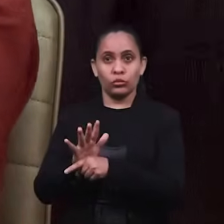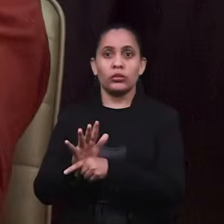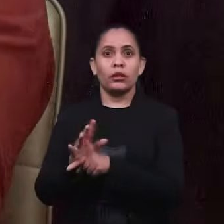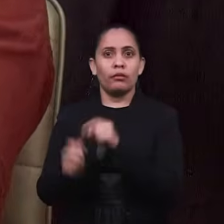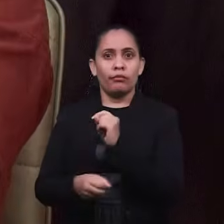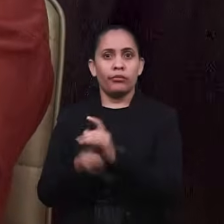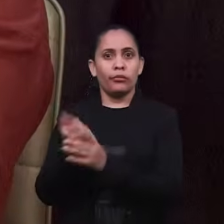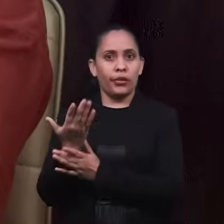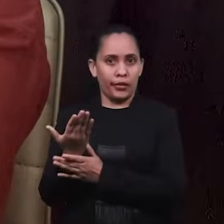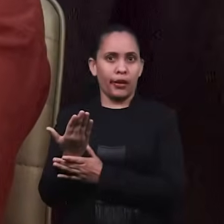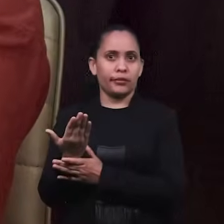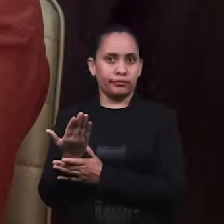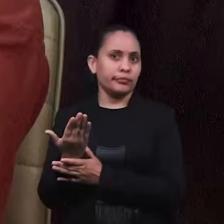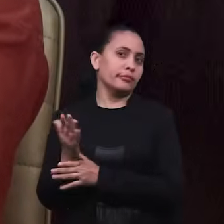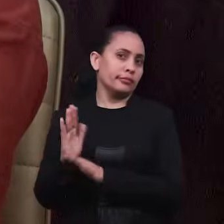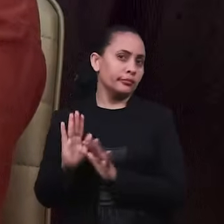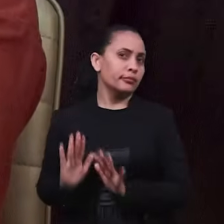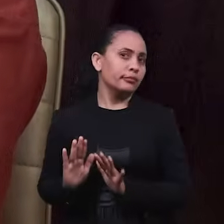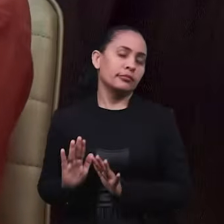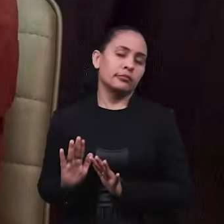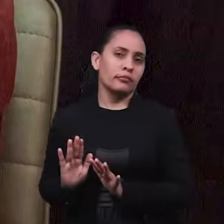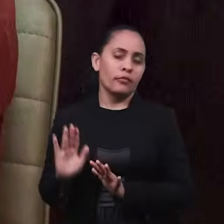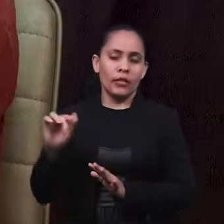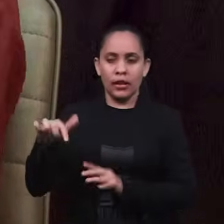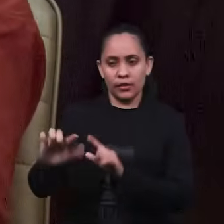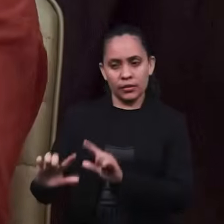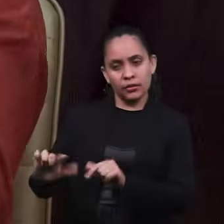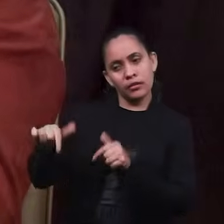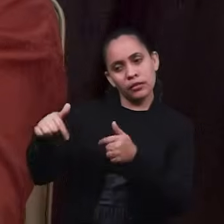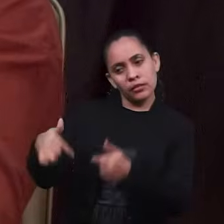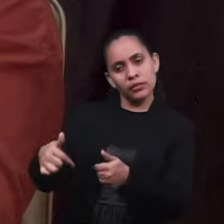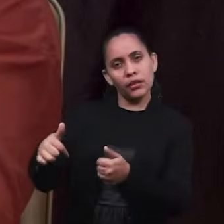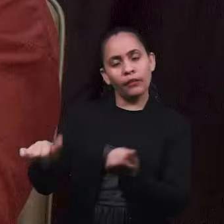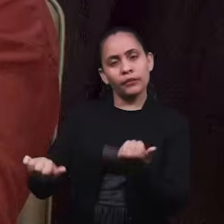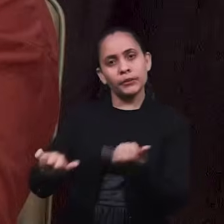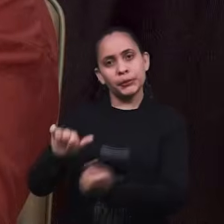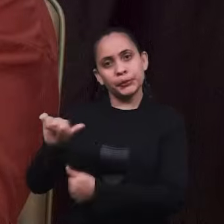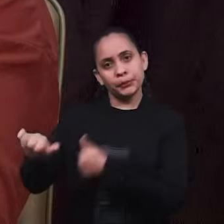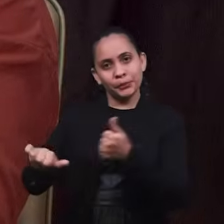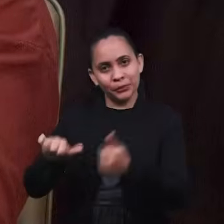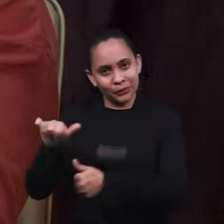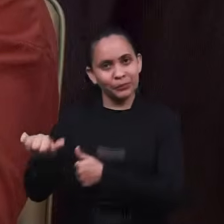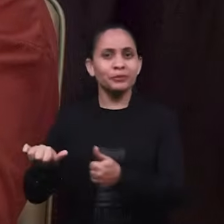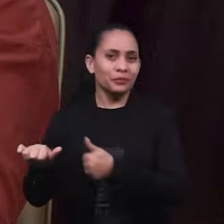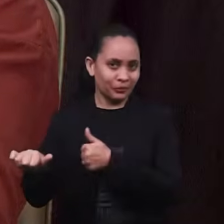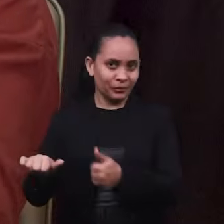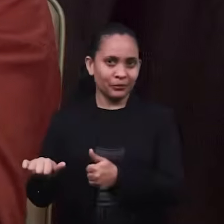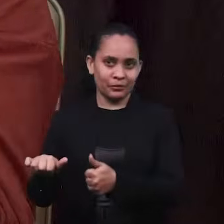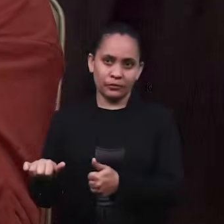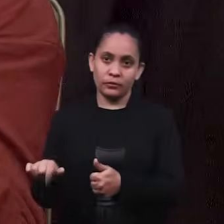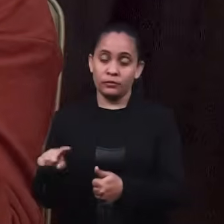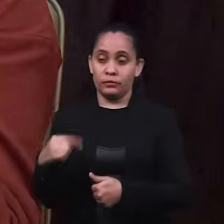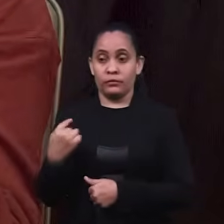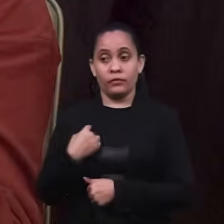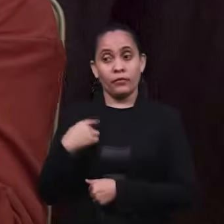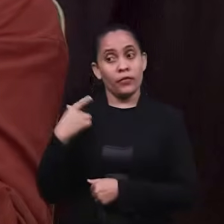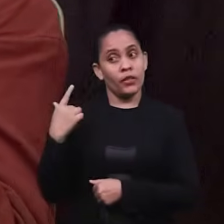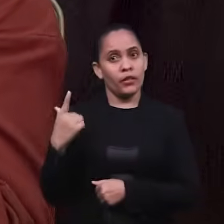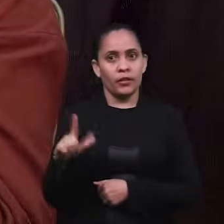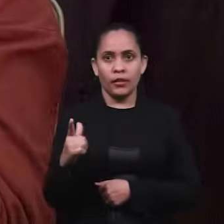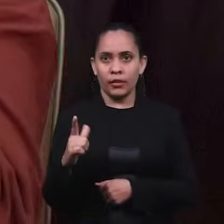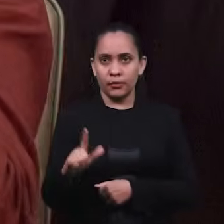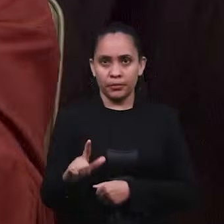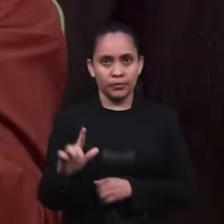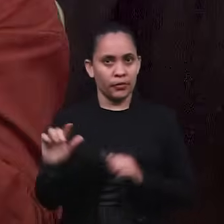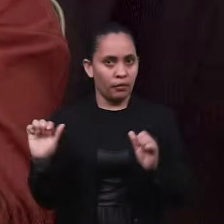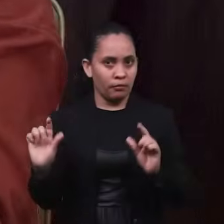que foi formado do açúcar. Sim. Né? E esse álcool vai ser transformado em ácidos orgânicos. Então a gente não tem, tanto é